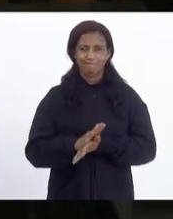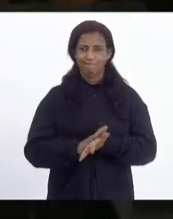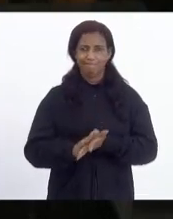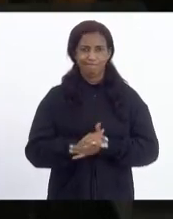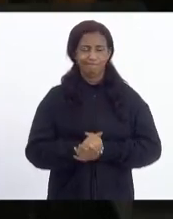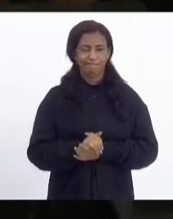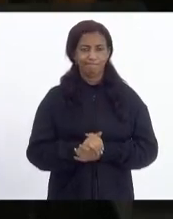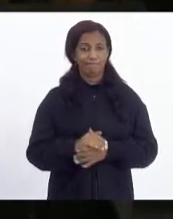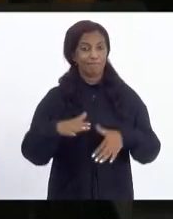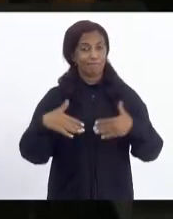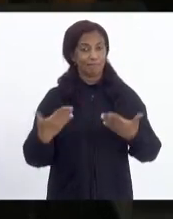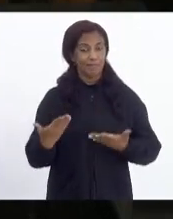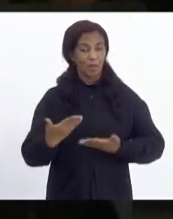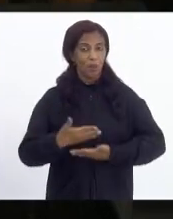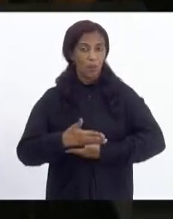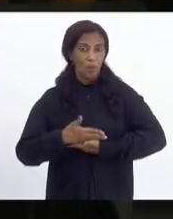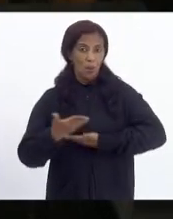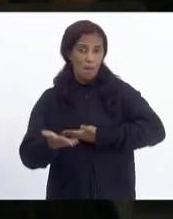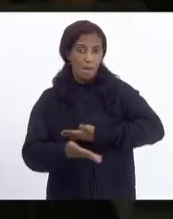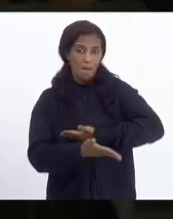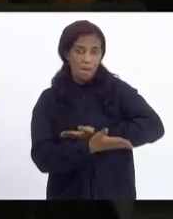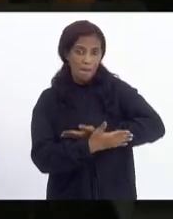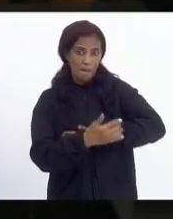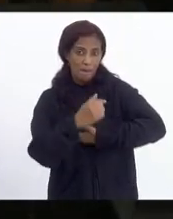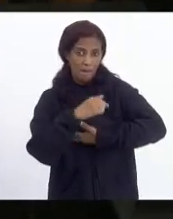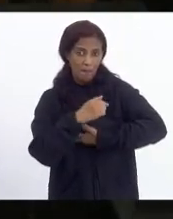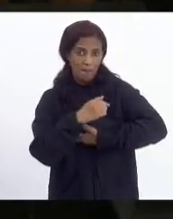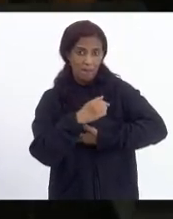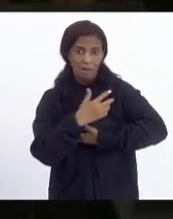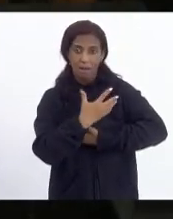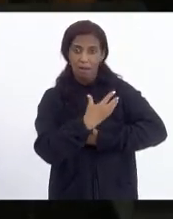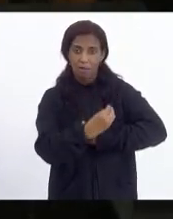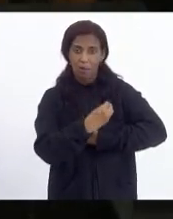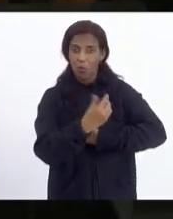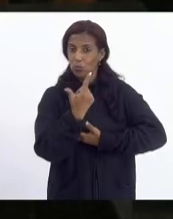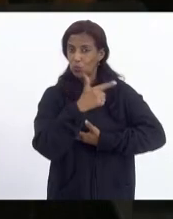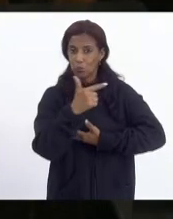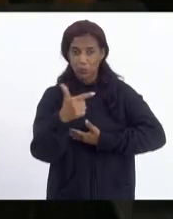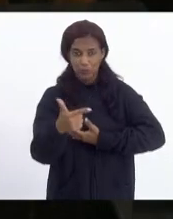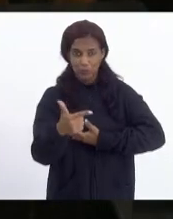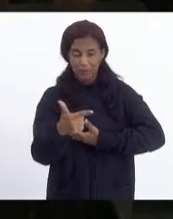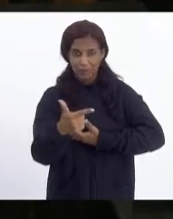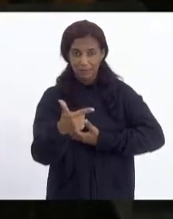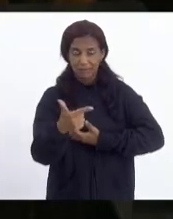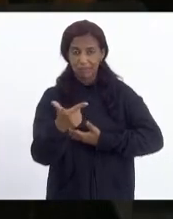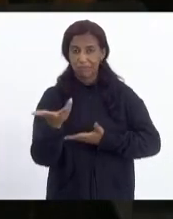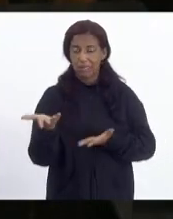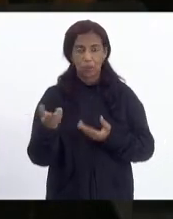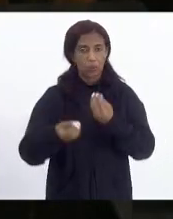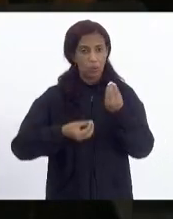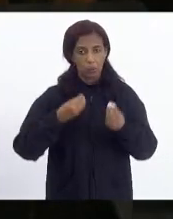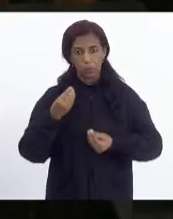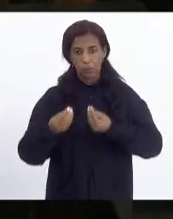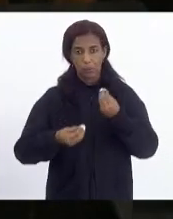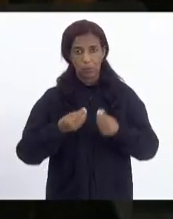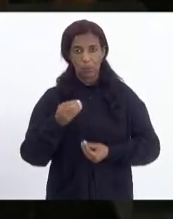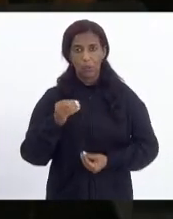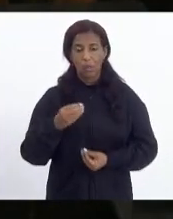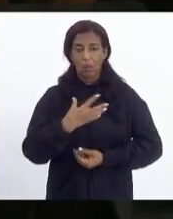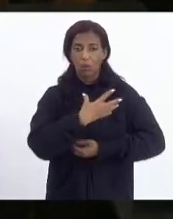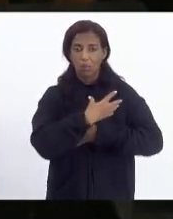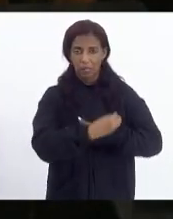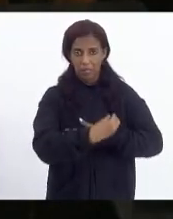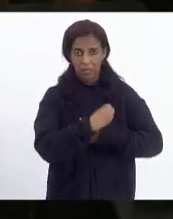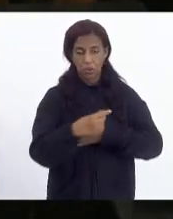então a criança se está desmamada estreia não tem acesso ao